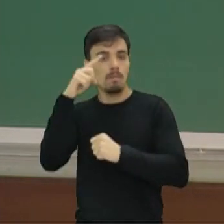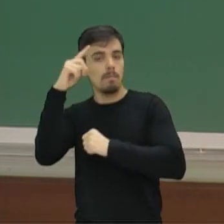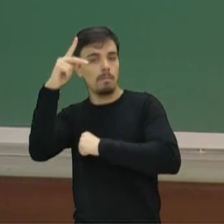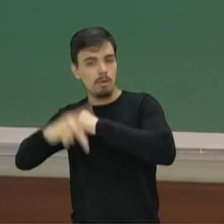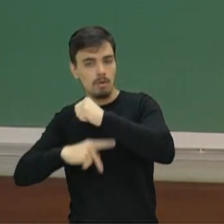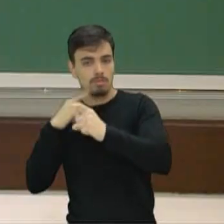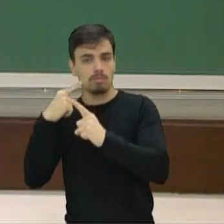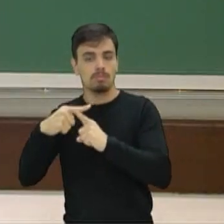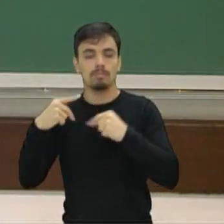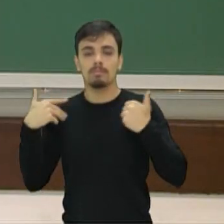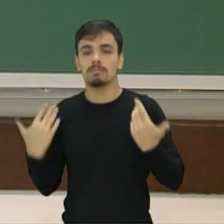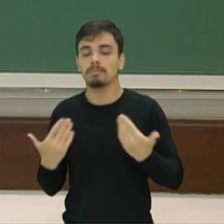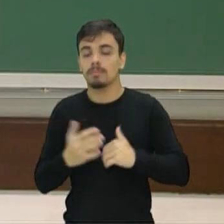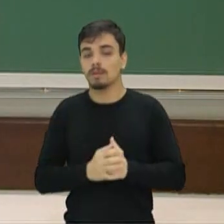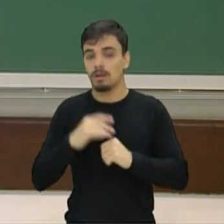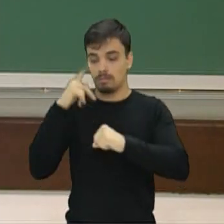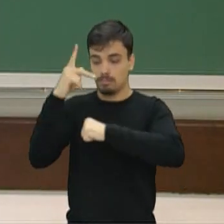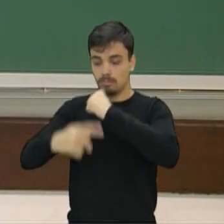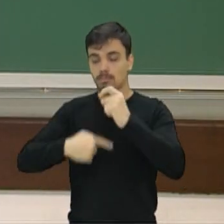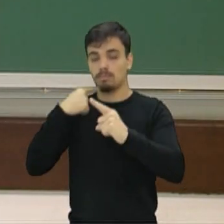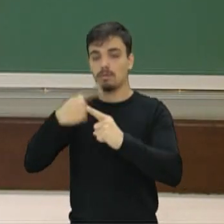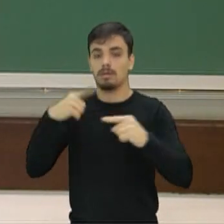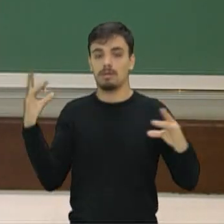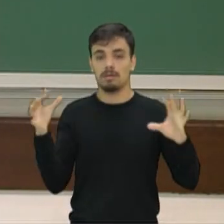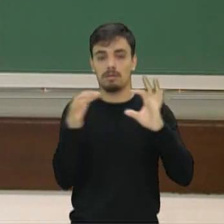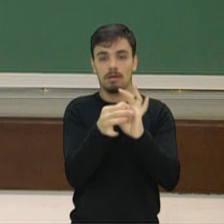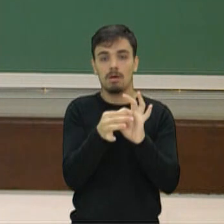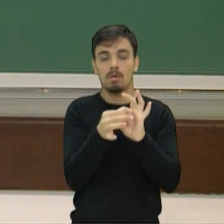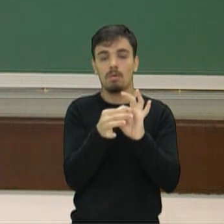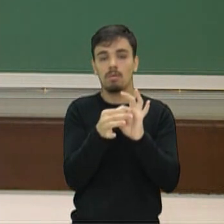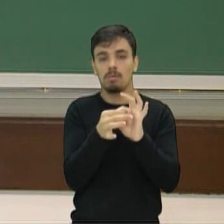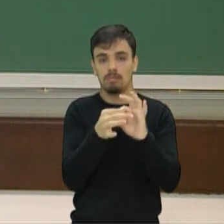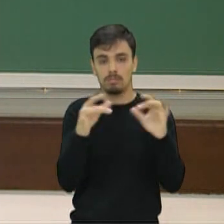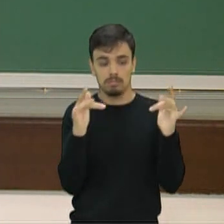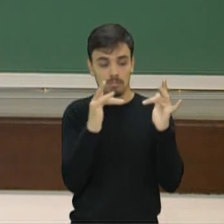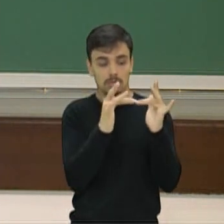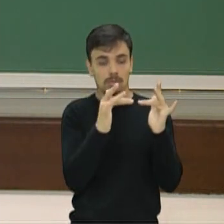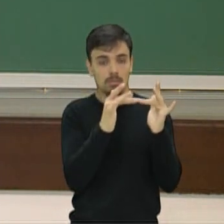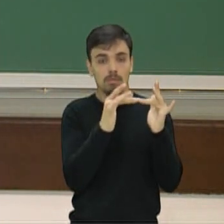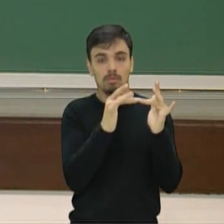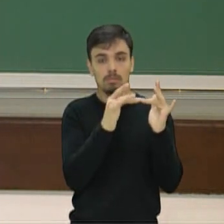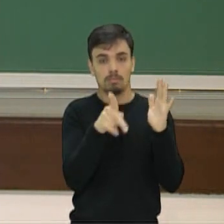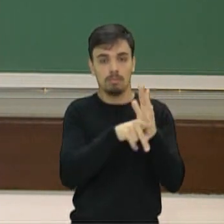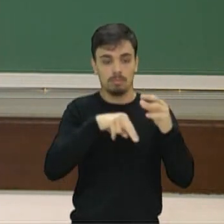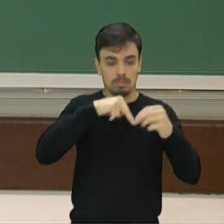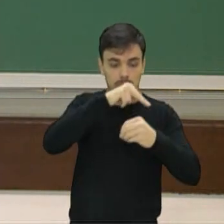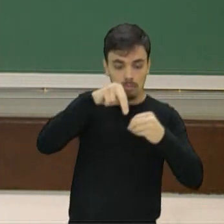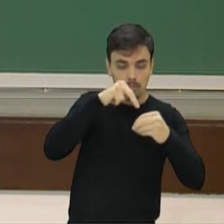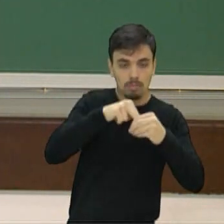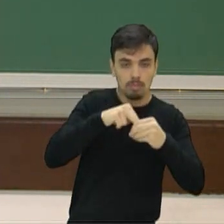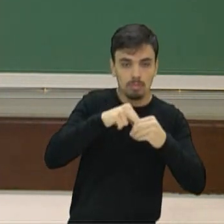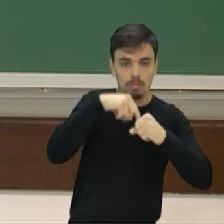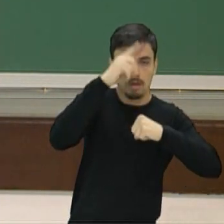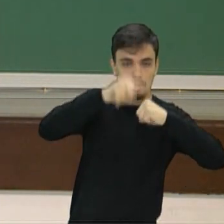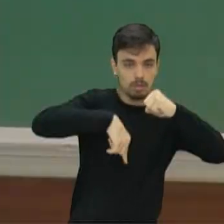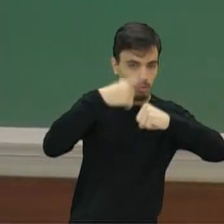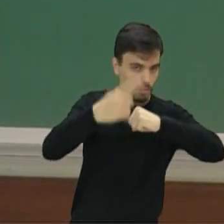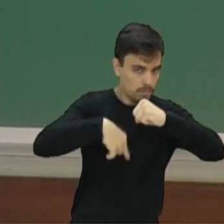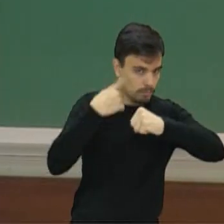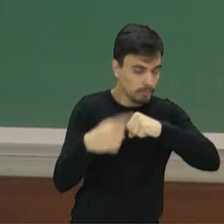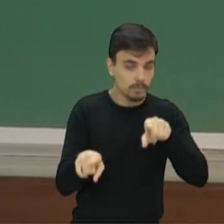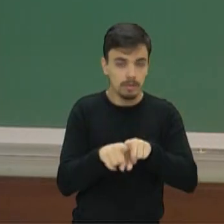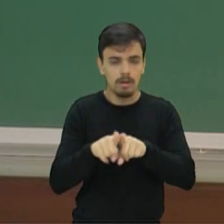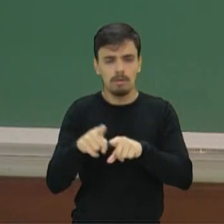Sabe por quê? Porque o próton ele está grudado, ele está incrustado no núcleo atômico. Pessoal, foi